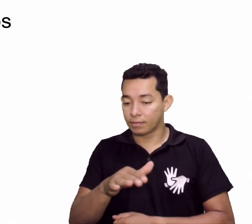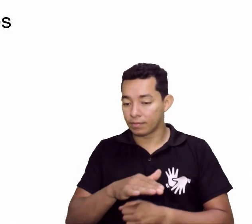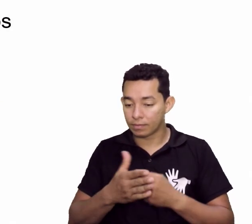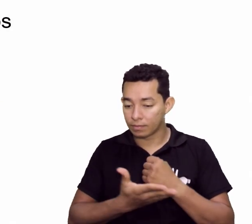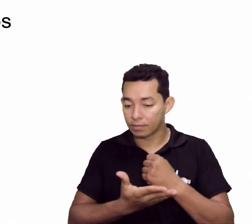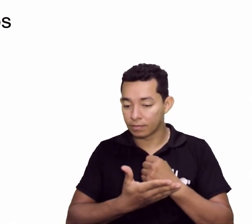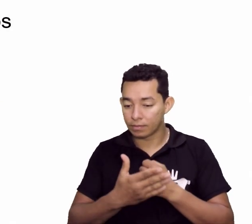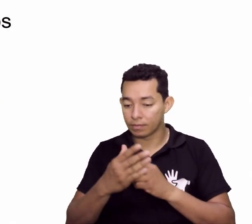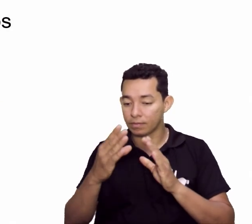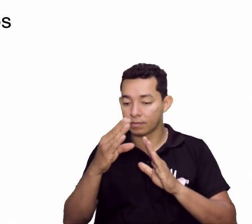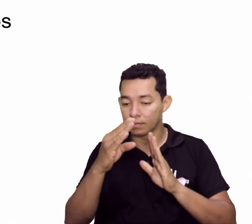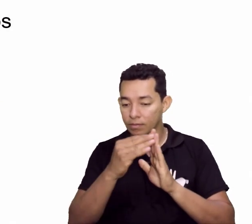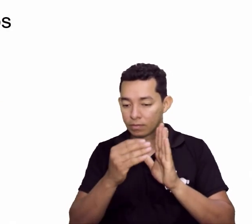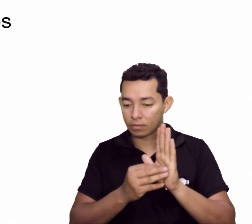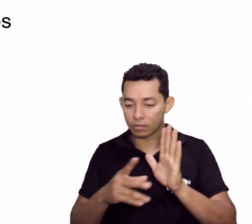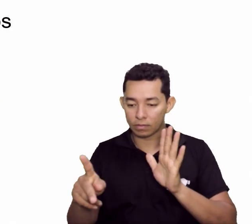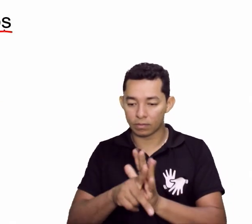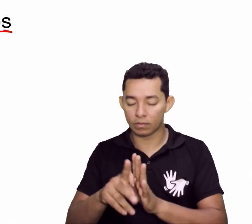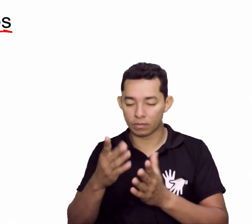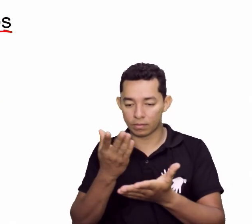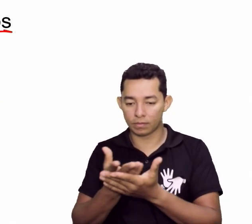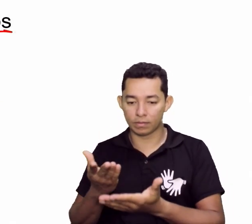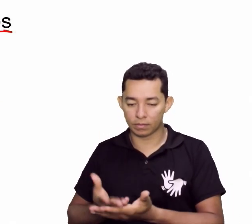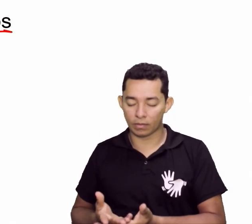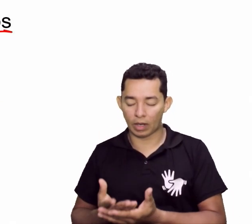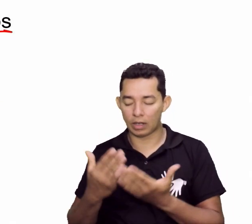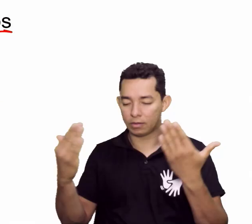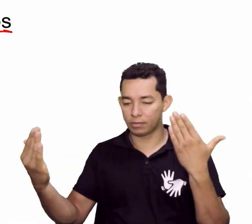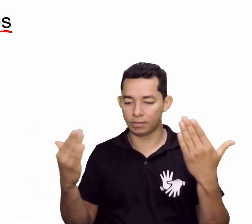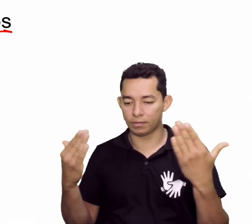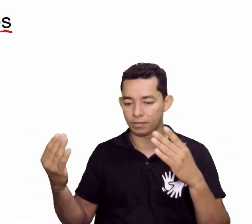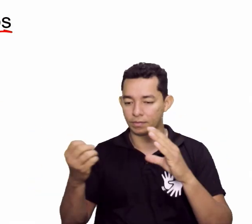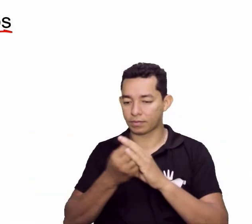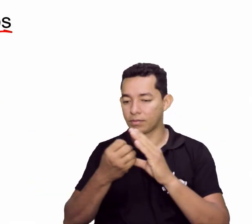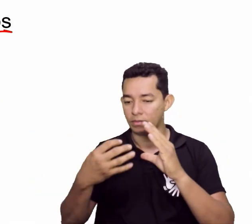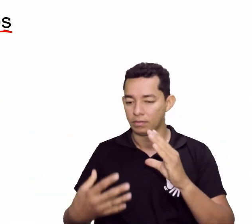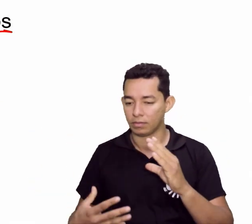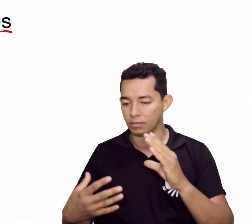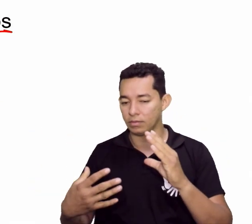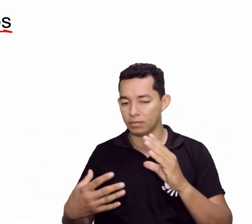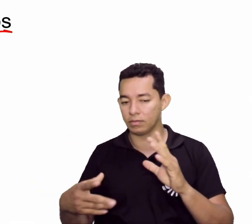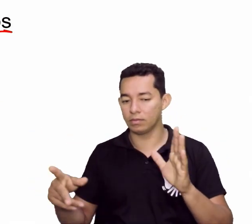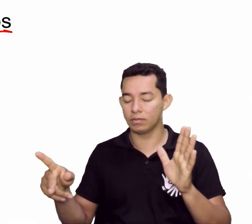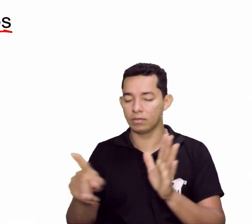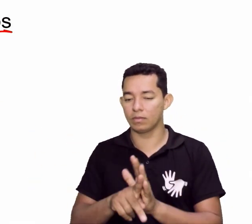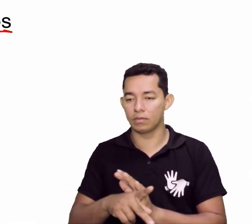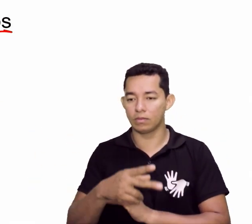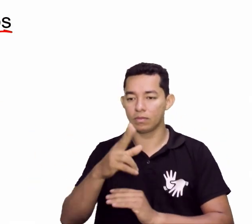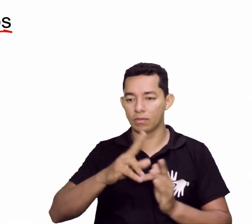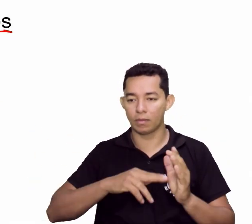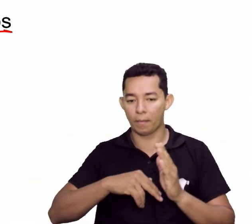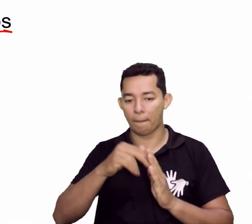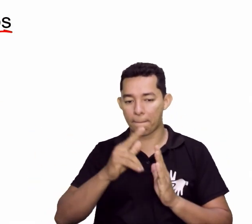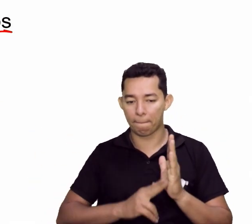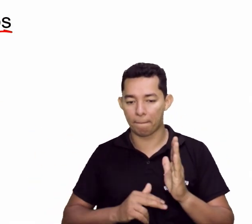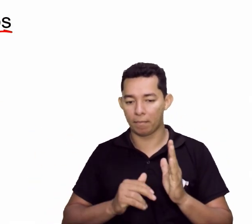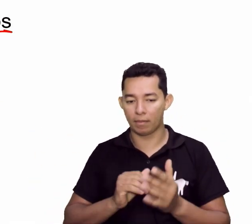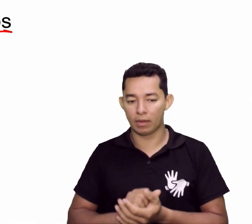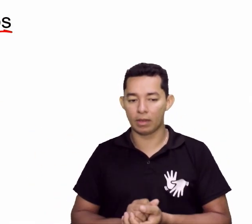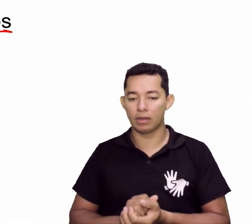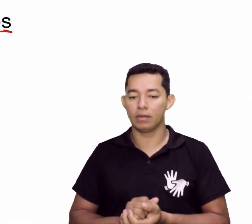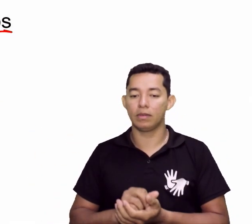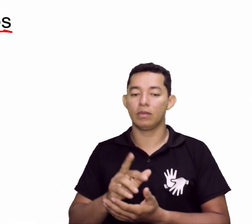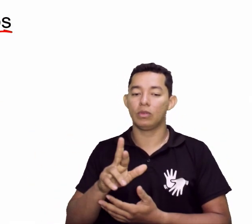seus conhecimentos, compare características e os propósitos da pintura no Renascimento e